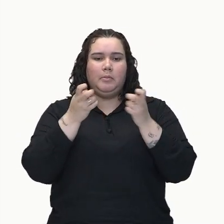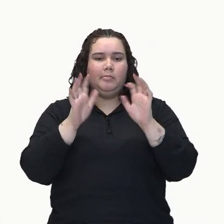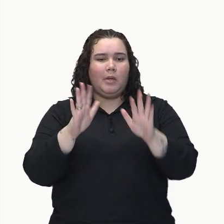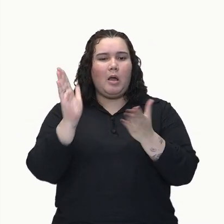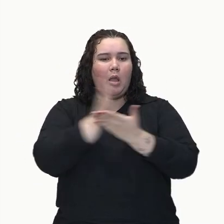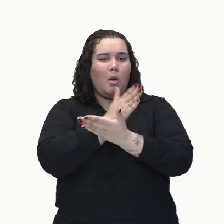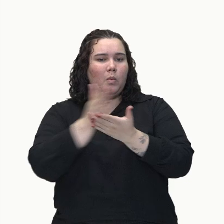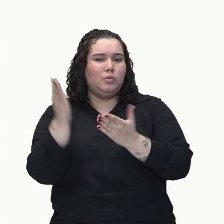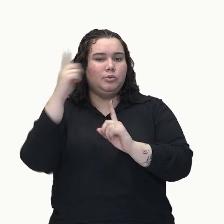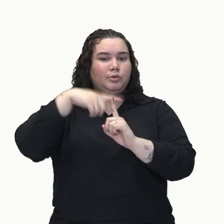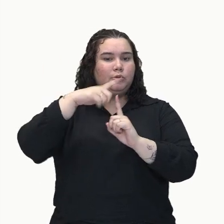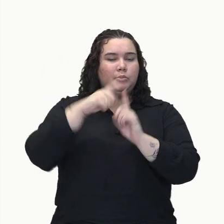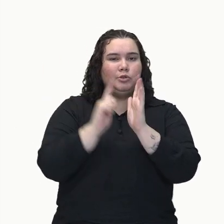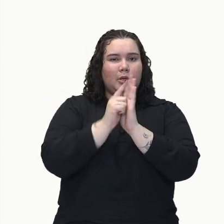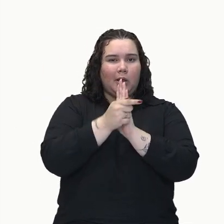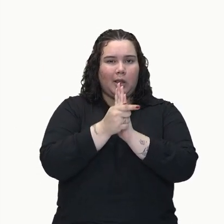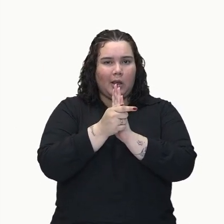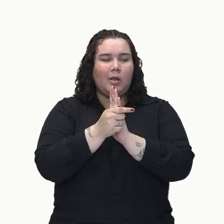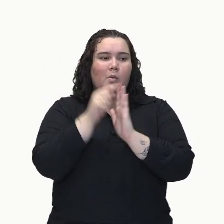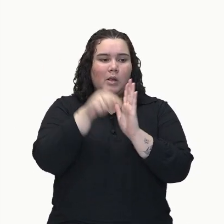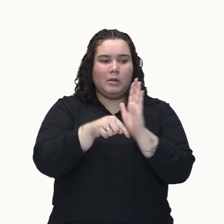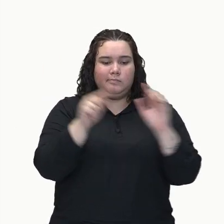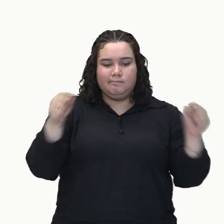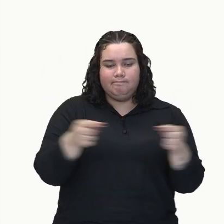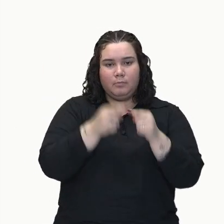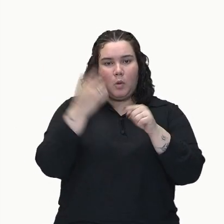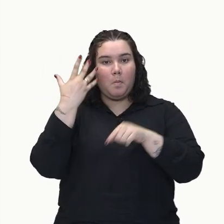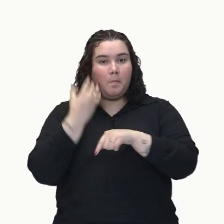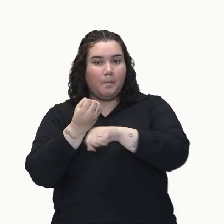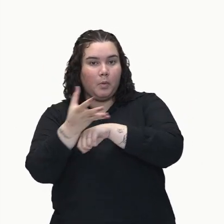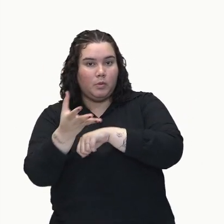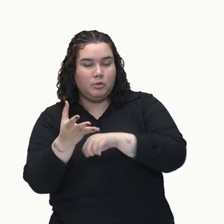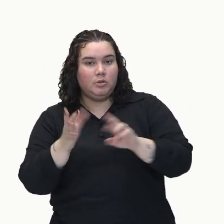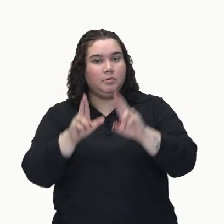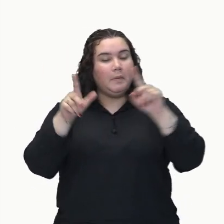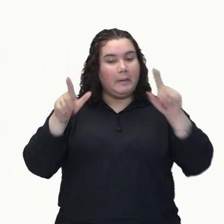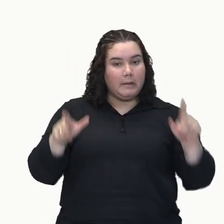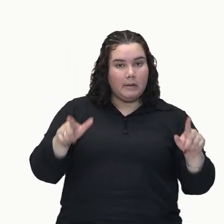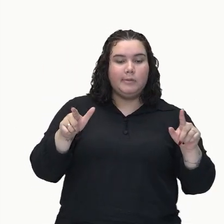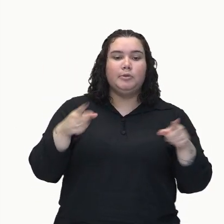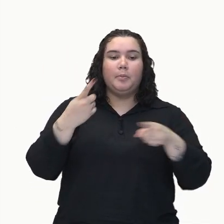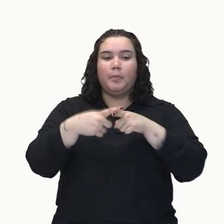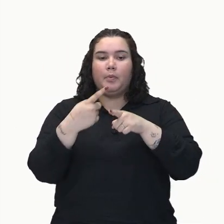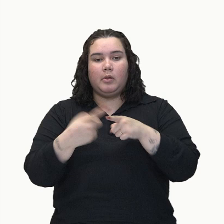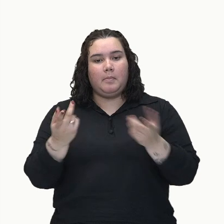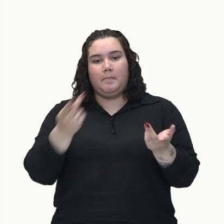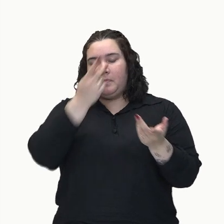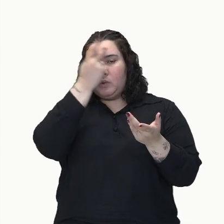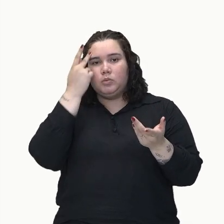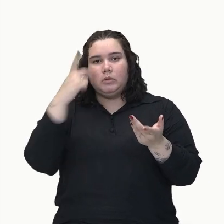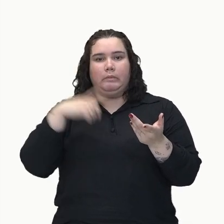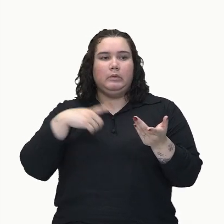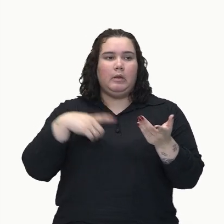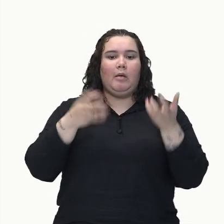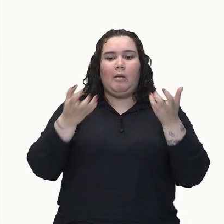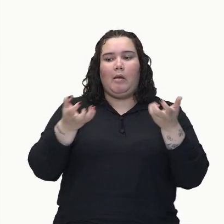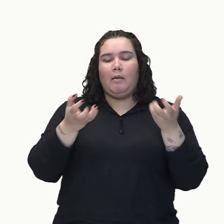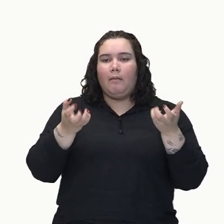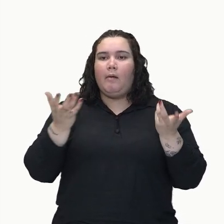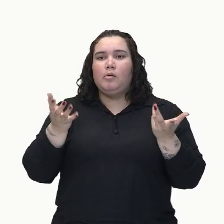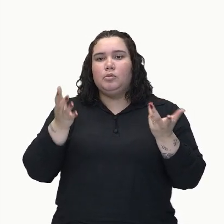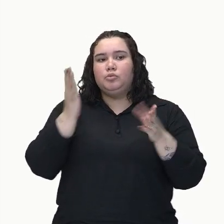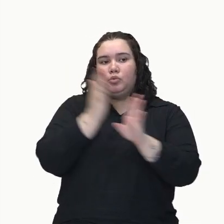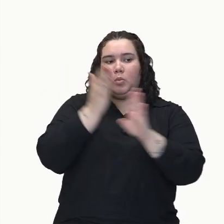função desse boom de podcasts e de gêneros digitais, esses públicos também tendem a migrar, porque eles não querem deixar